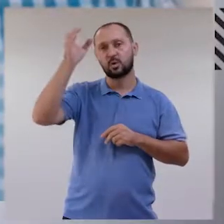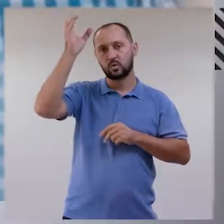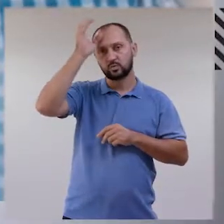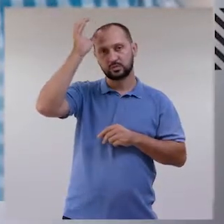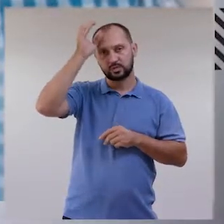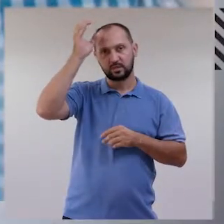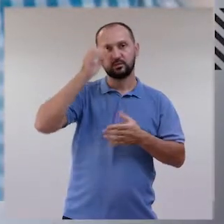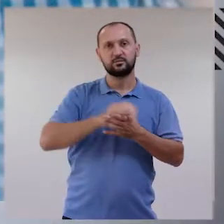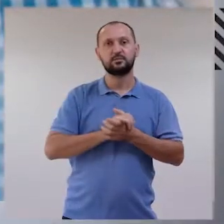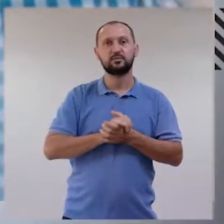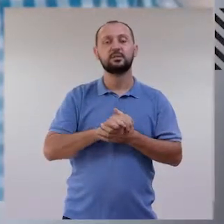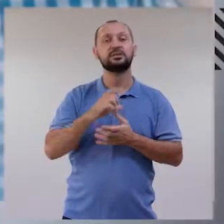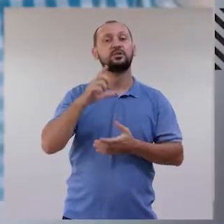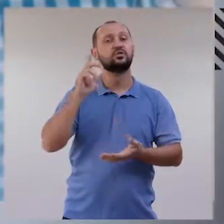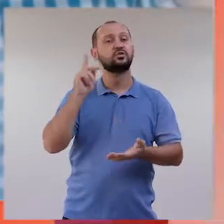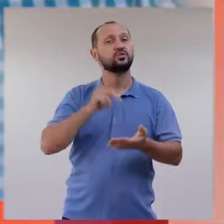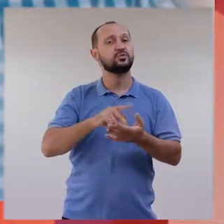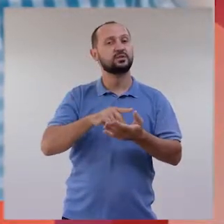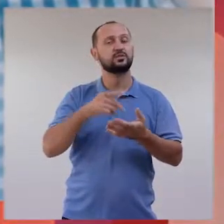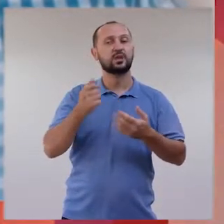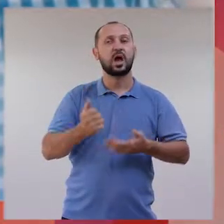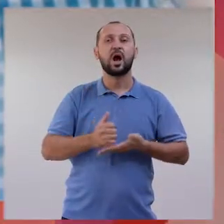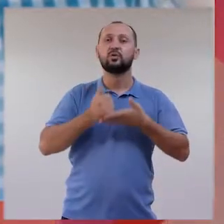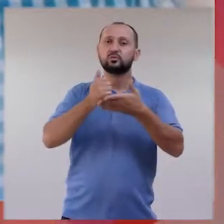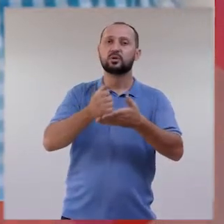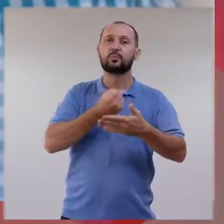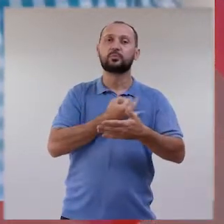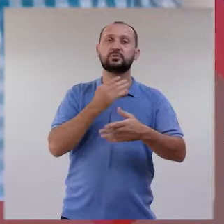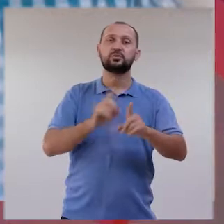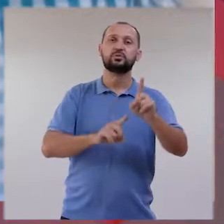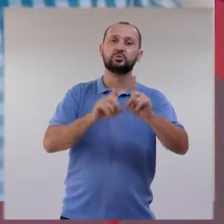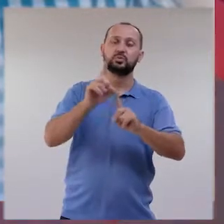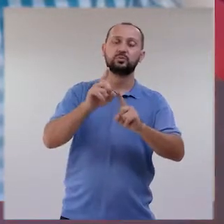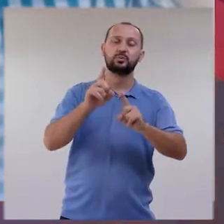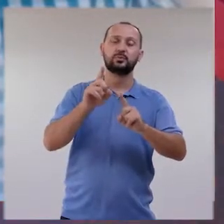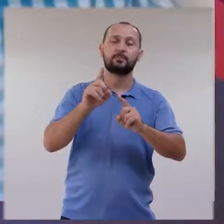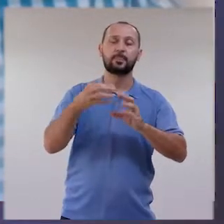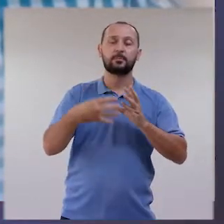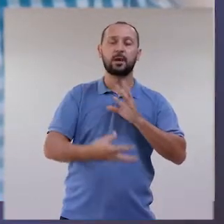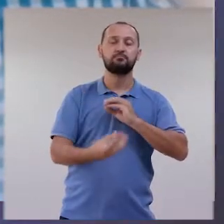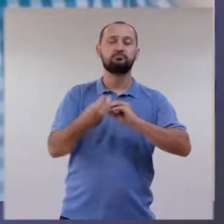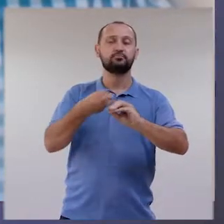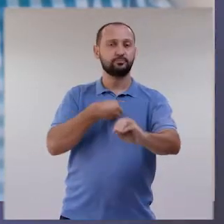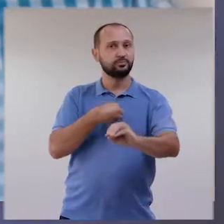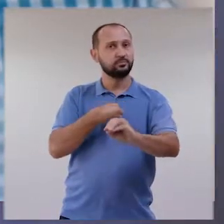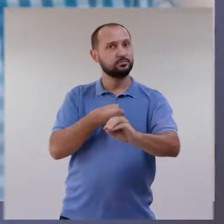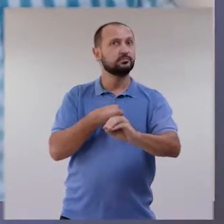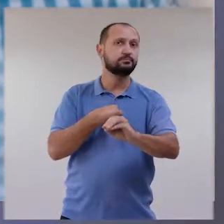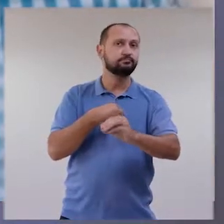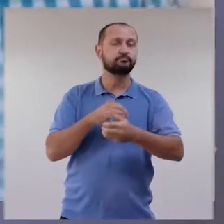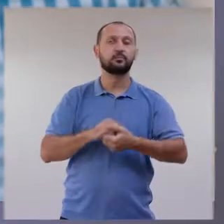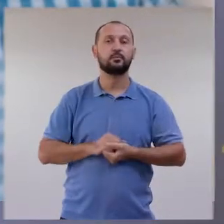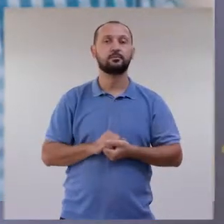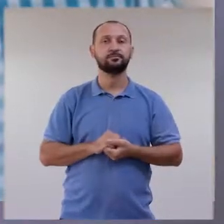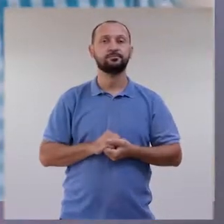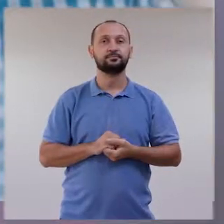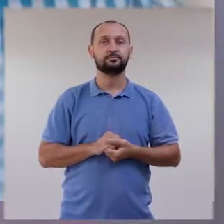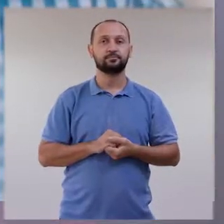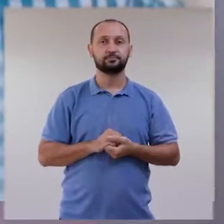é consciente, que realmente contribui para esses números positivos no que diz respeito à doação de